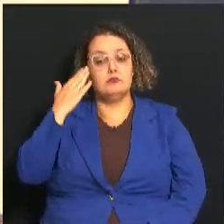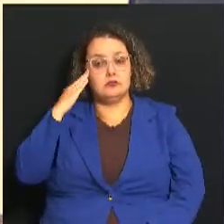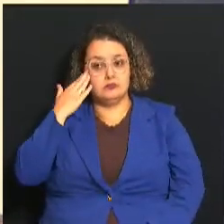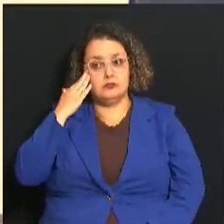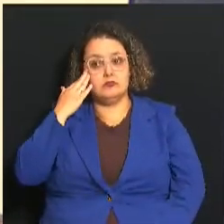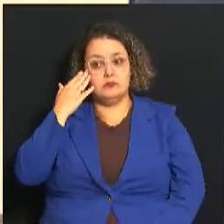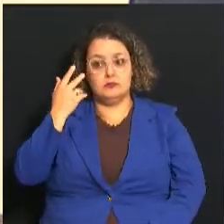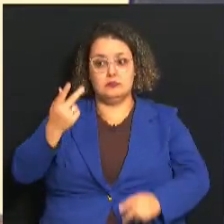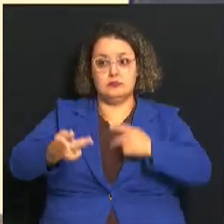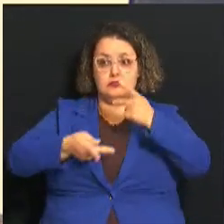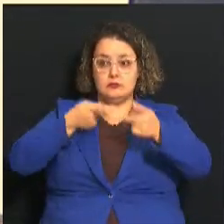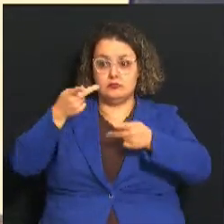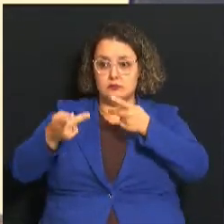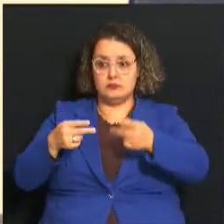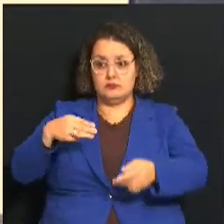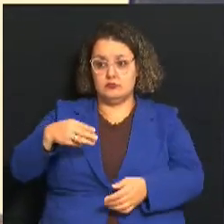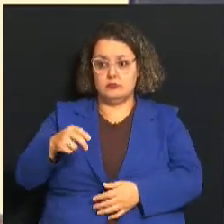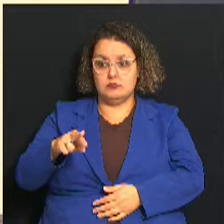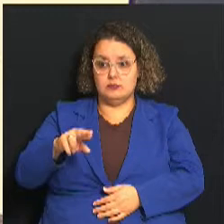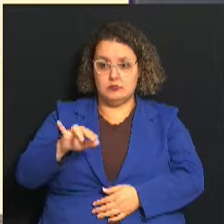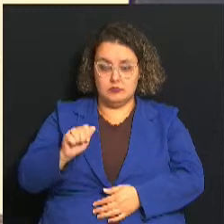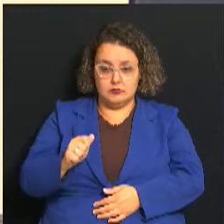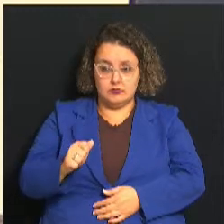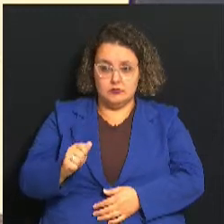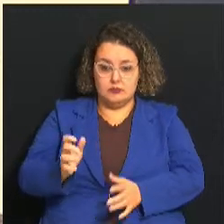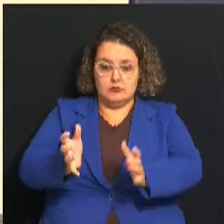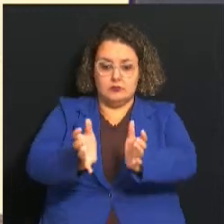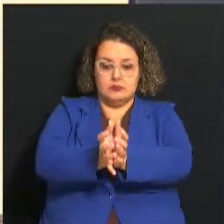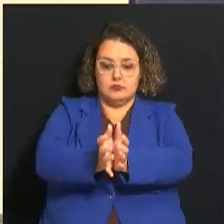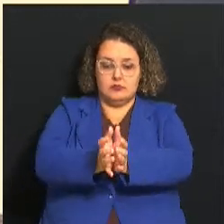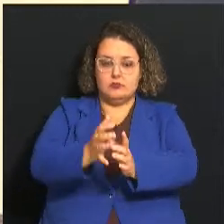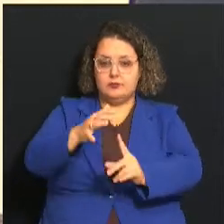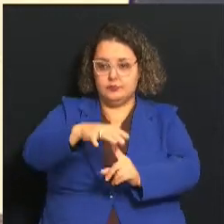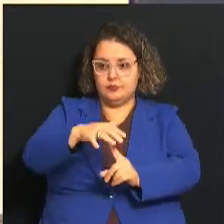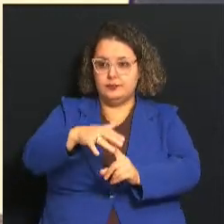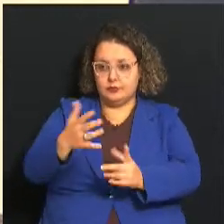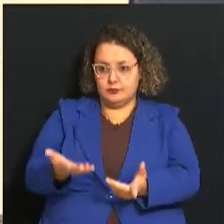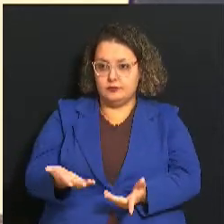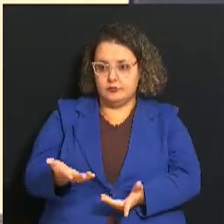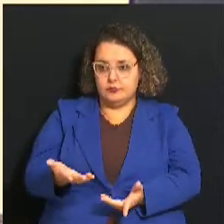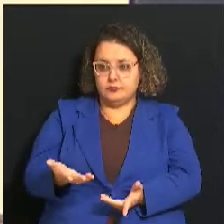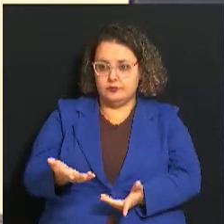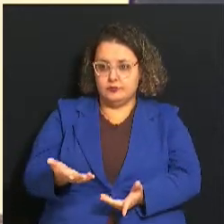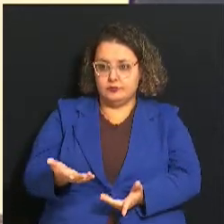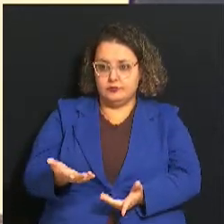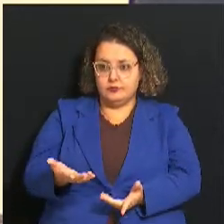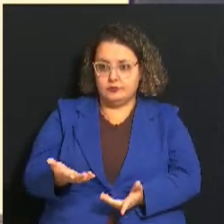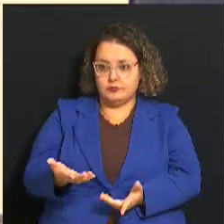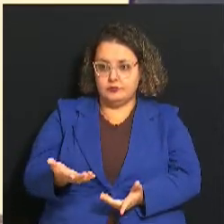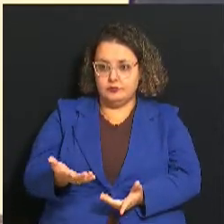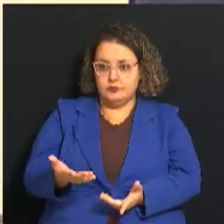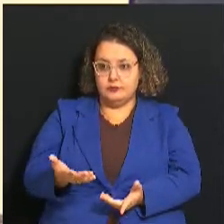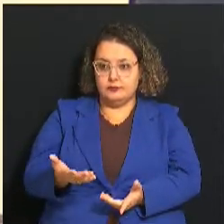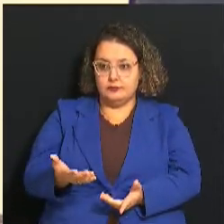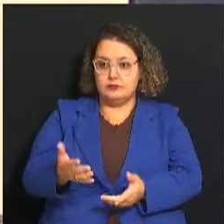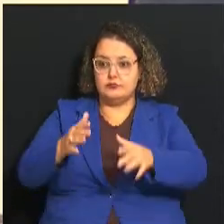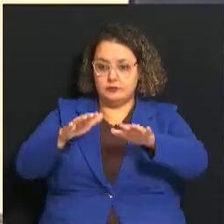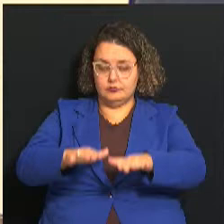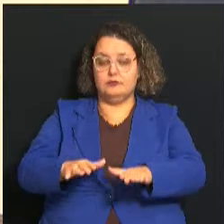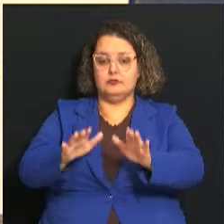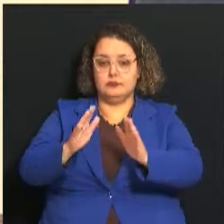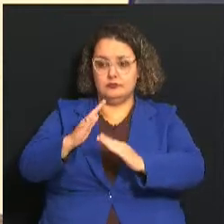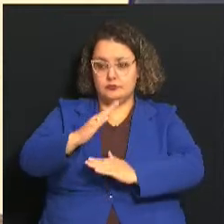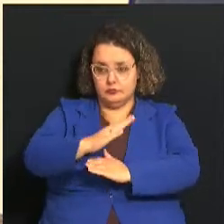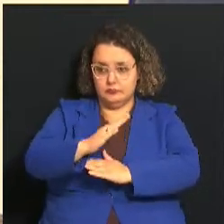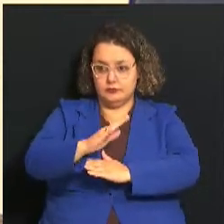colocando, Maria Helena. Por exemplo, a Comissão do Meio Ambiente. A Comissão de Meio Ambiente, ou as comissões permanentes da Câmara, elas têm